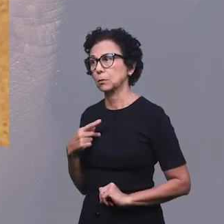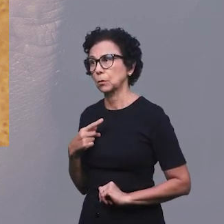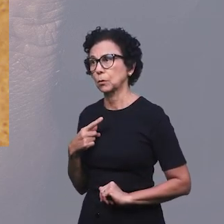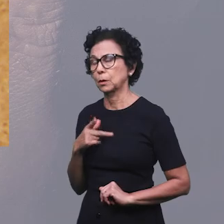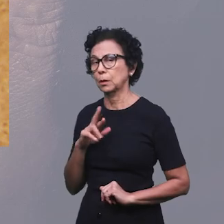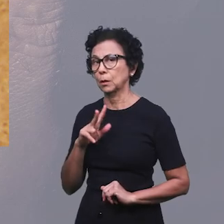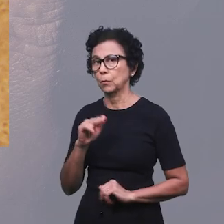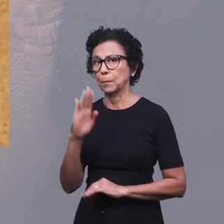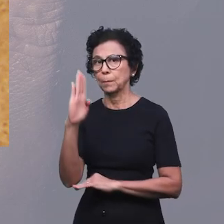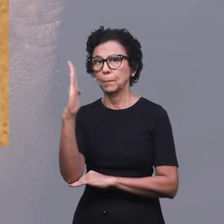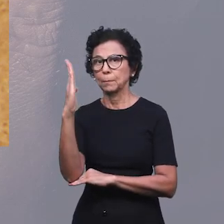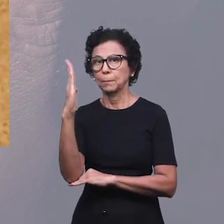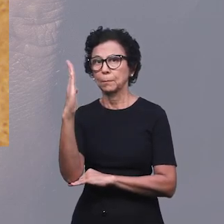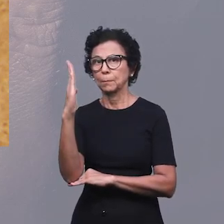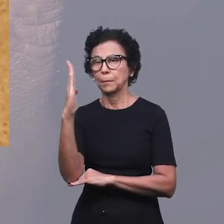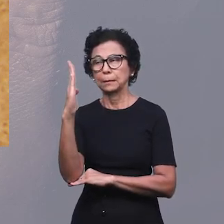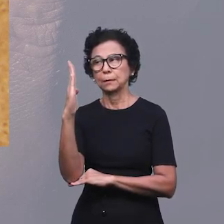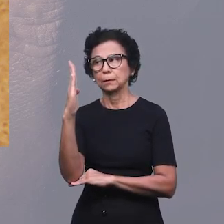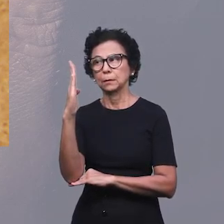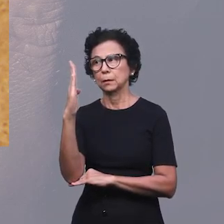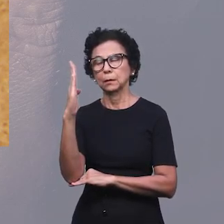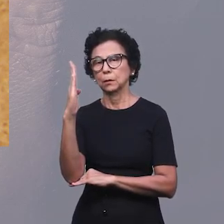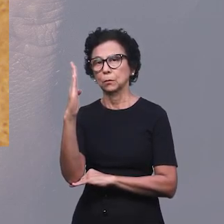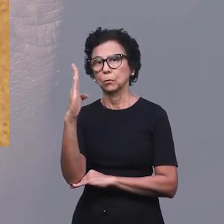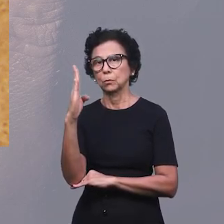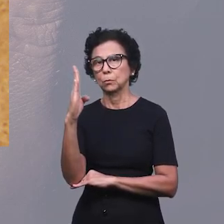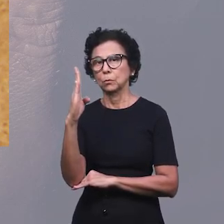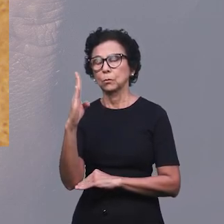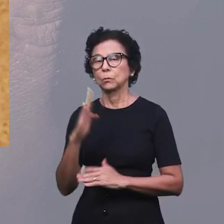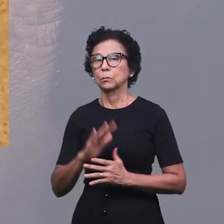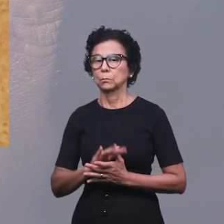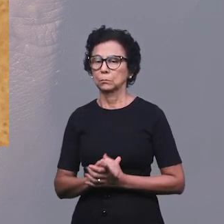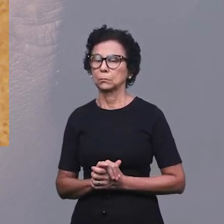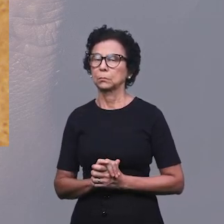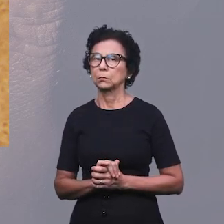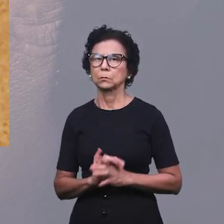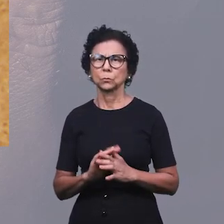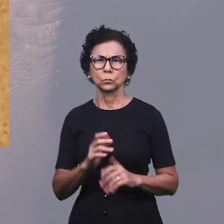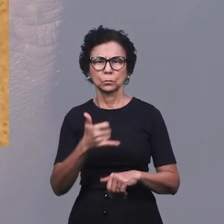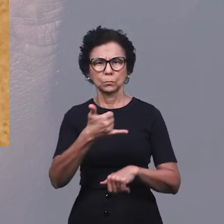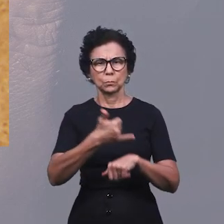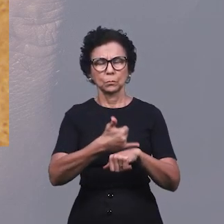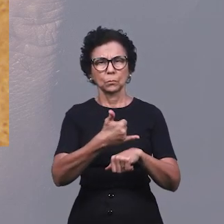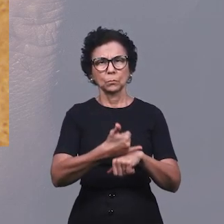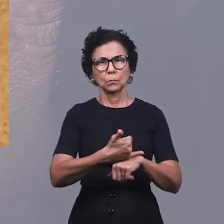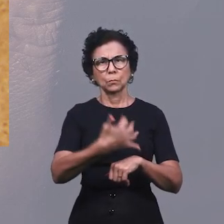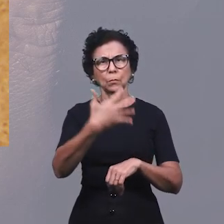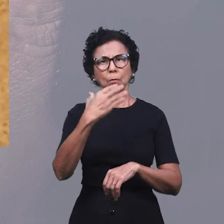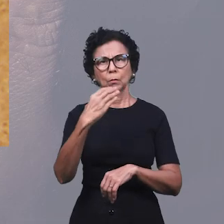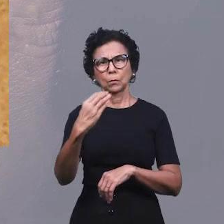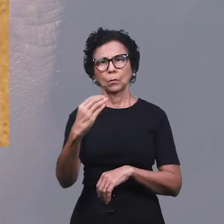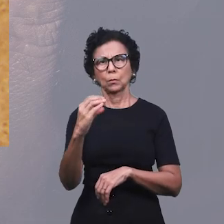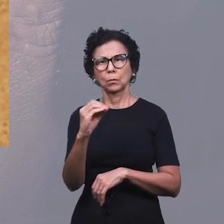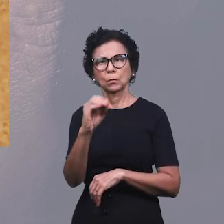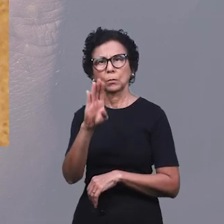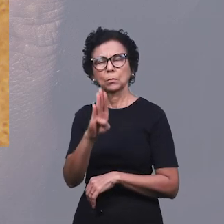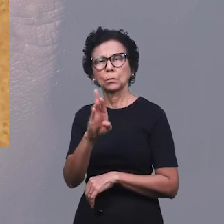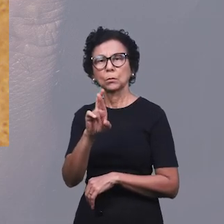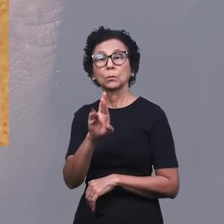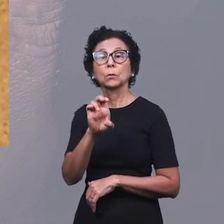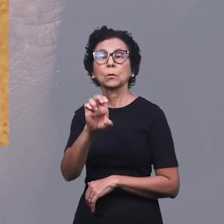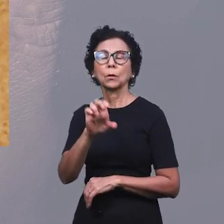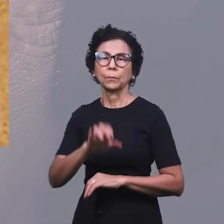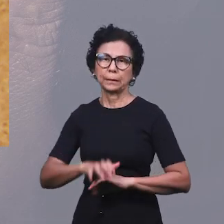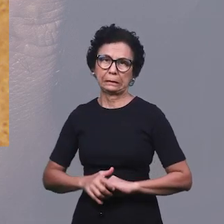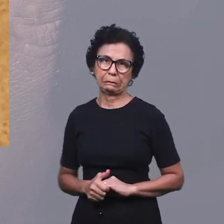eram de madeira, né? Mas todos eles eram de bronze, né? De cobre. Não havia madeira. Por quê?